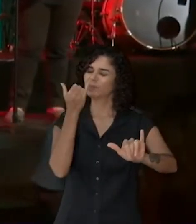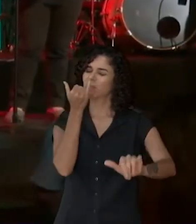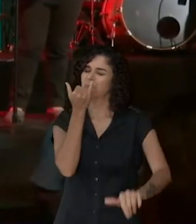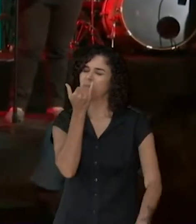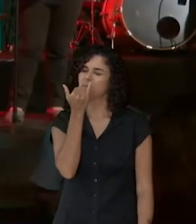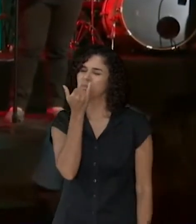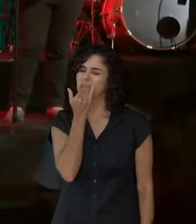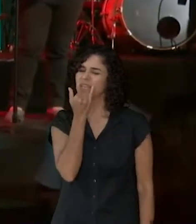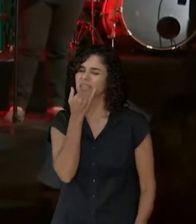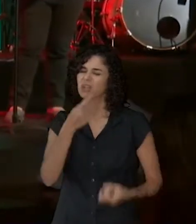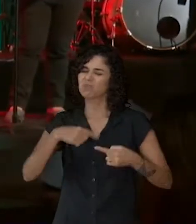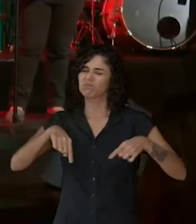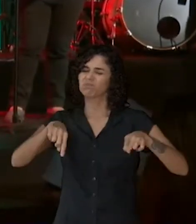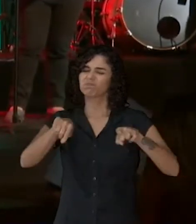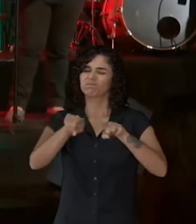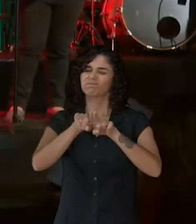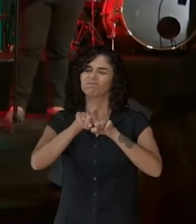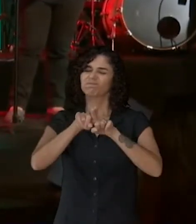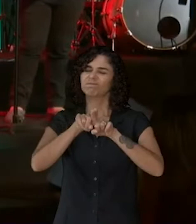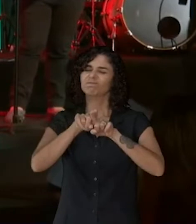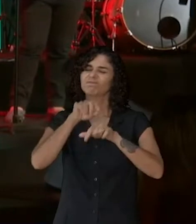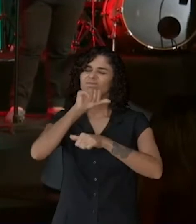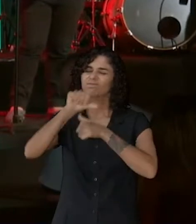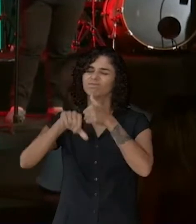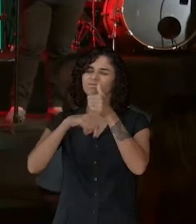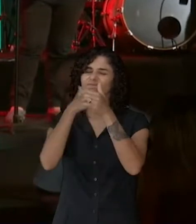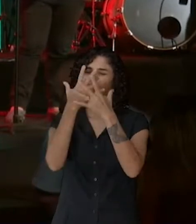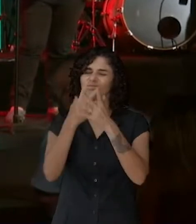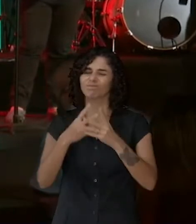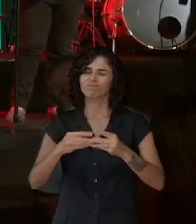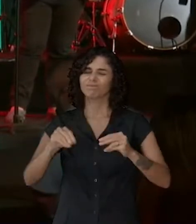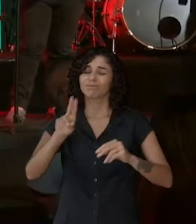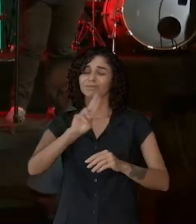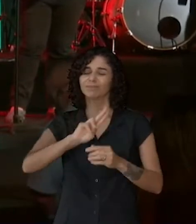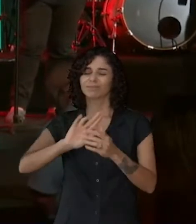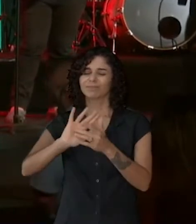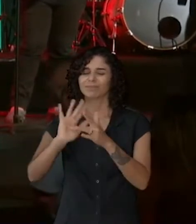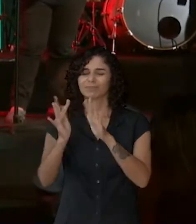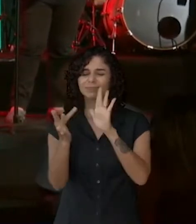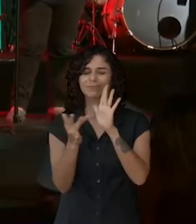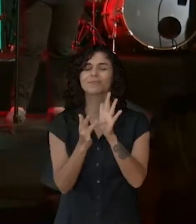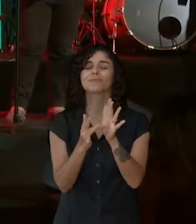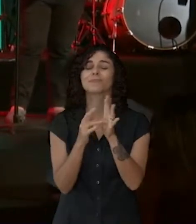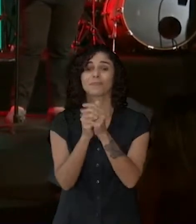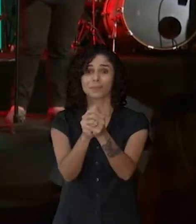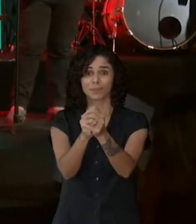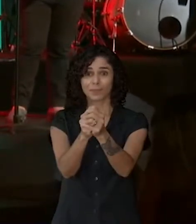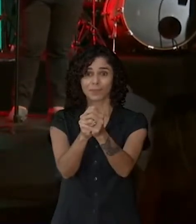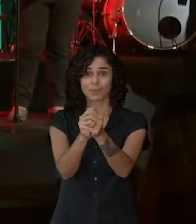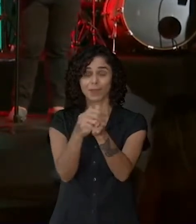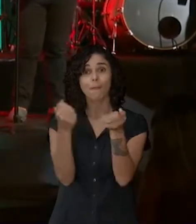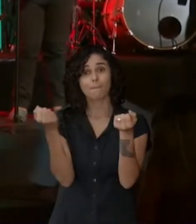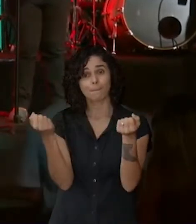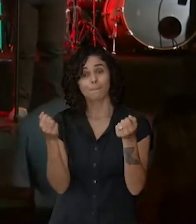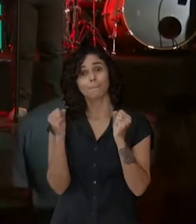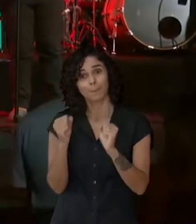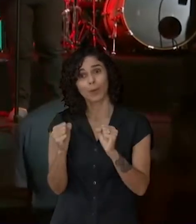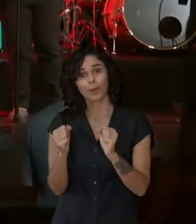e reconciliação. No nome de Jesus. No nome de Jesus. Você pode voltar para o seu